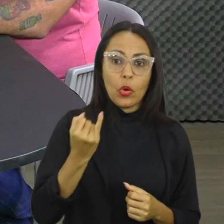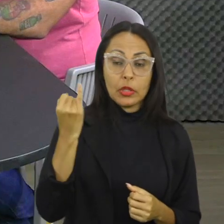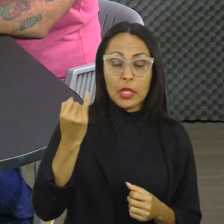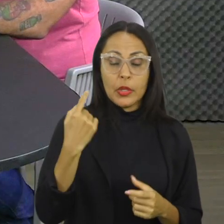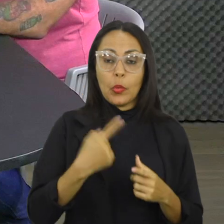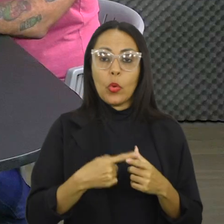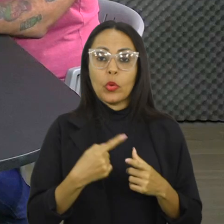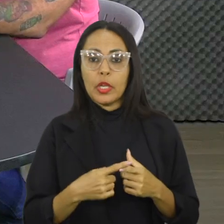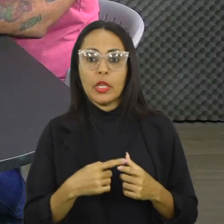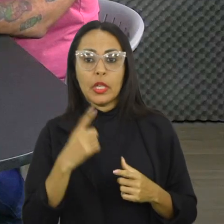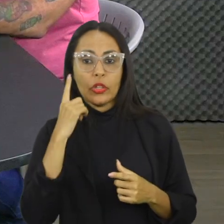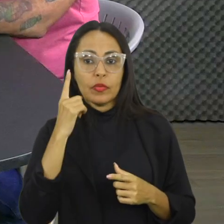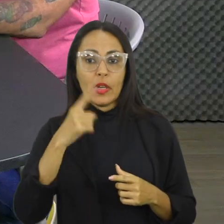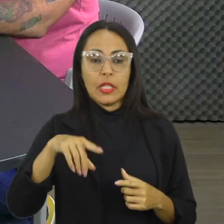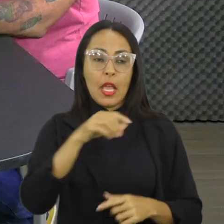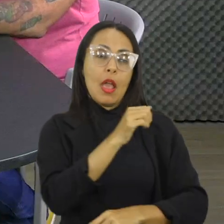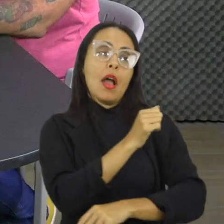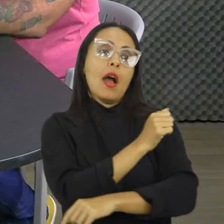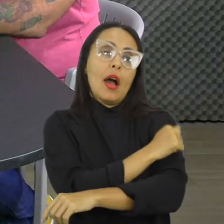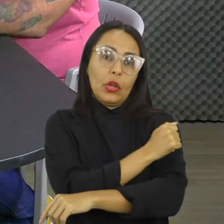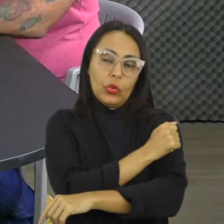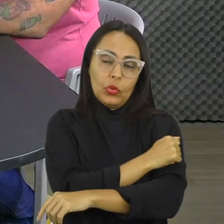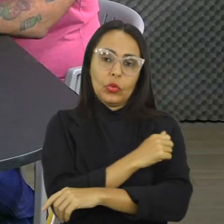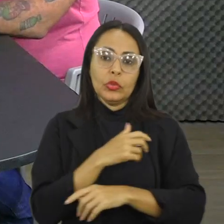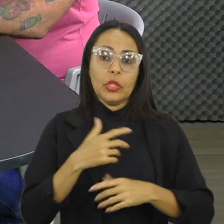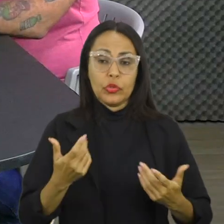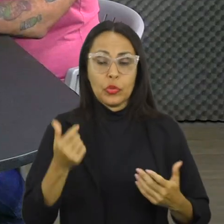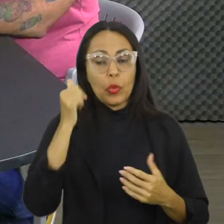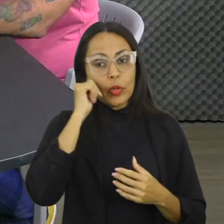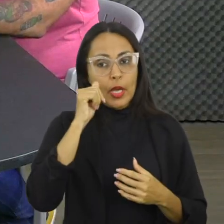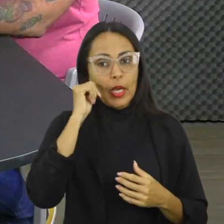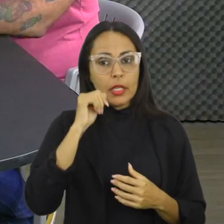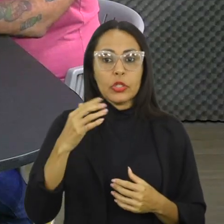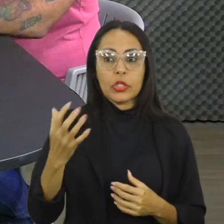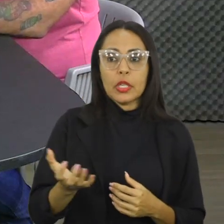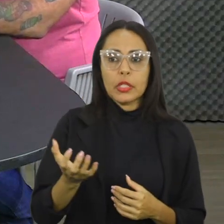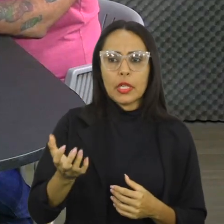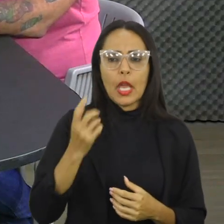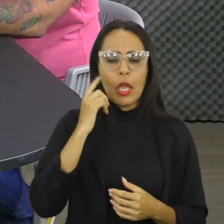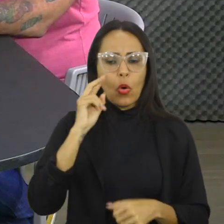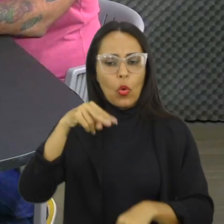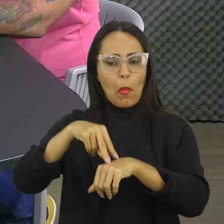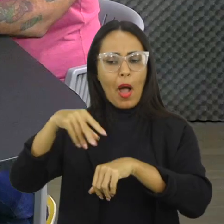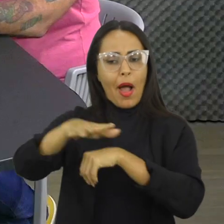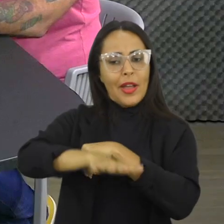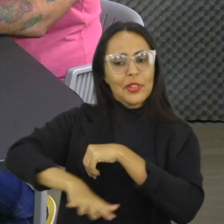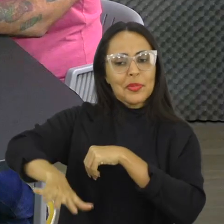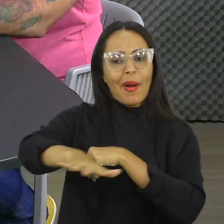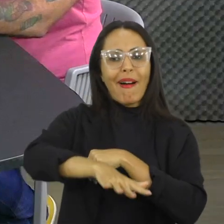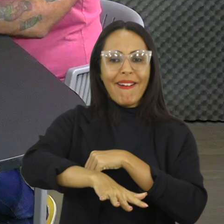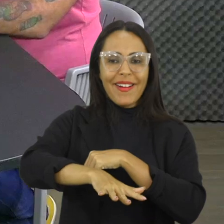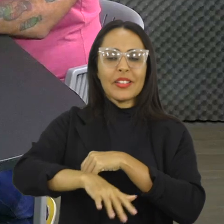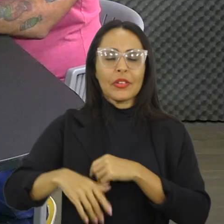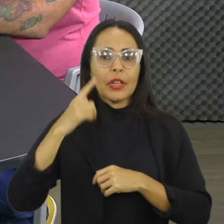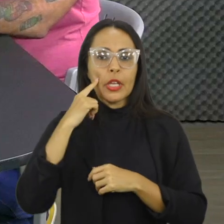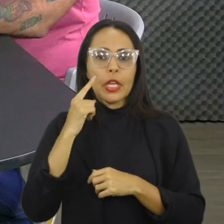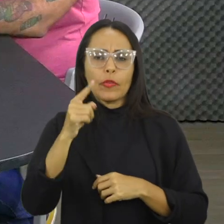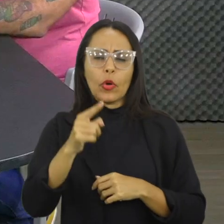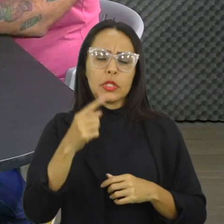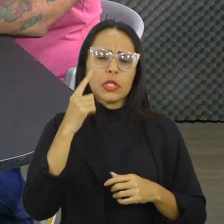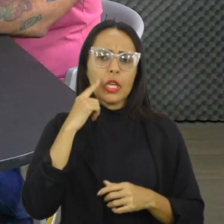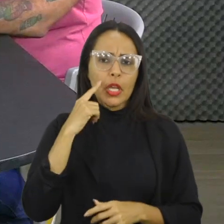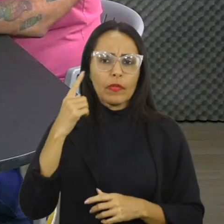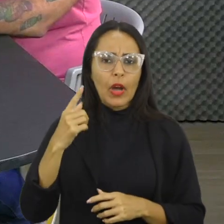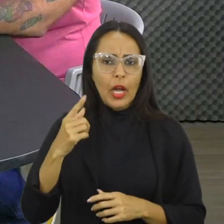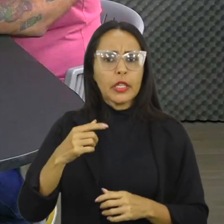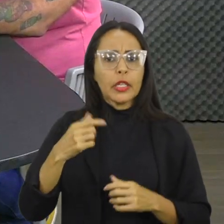Porque você vai ter aí estudantes, alunas, mulheres que querem ocupar espaços e você, de forma pioneira,